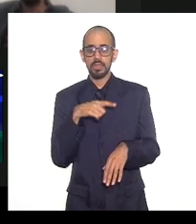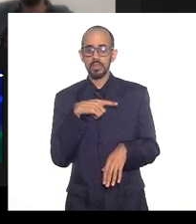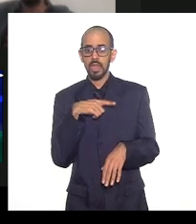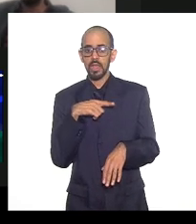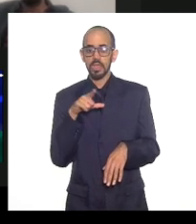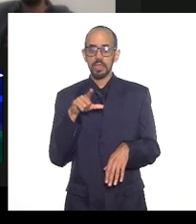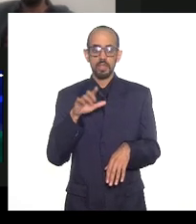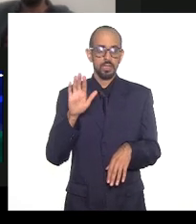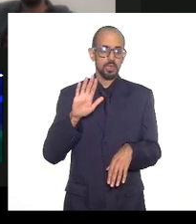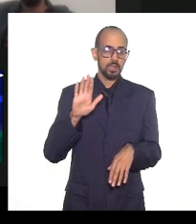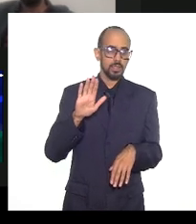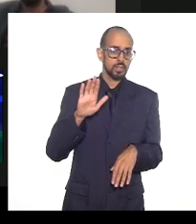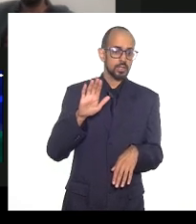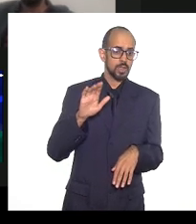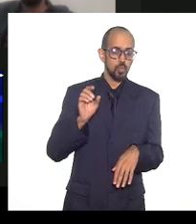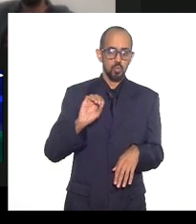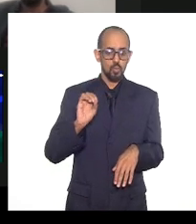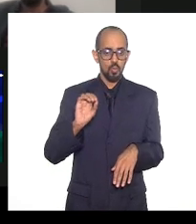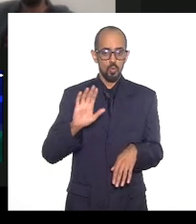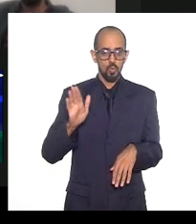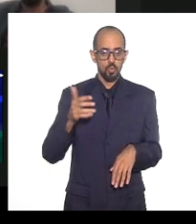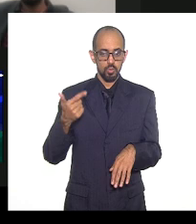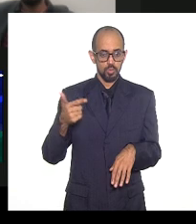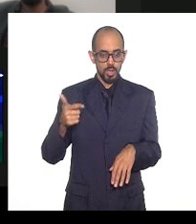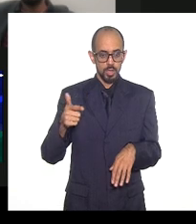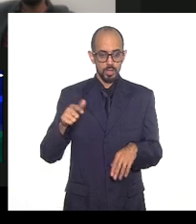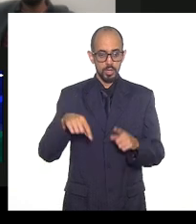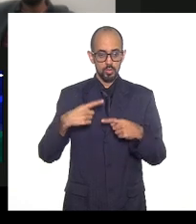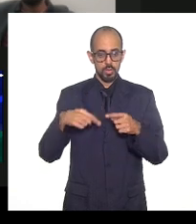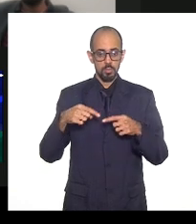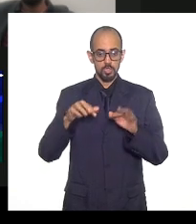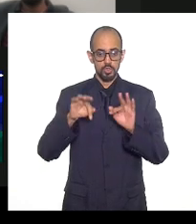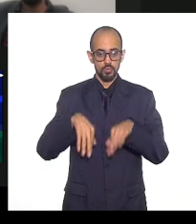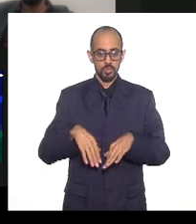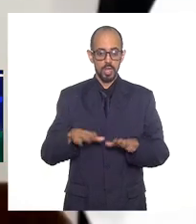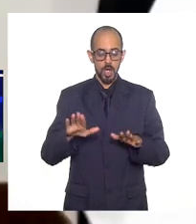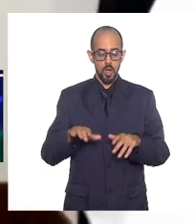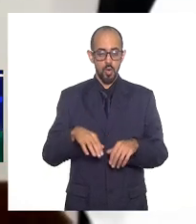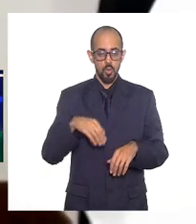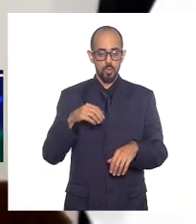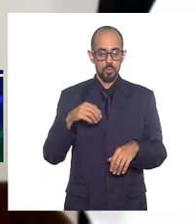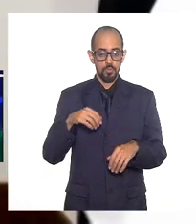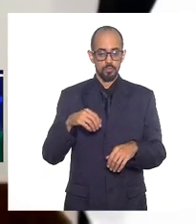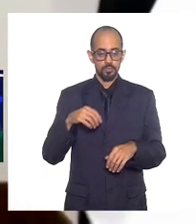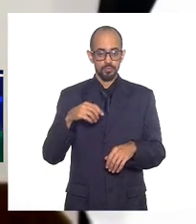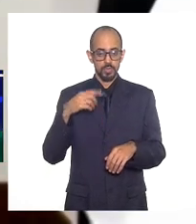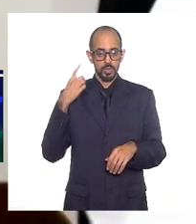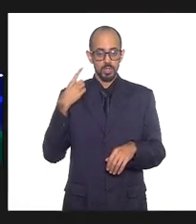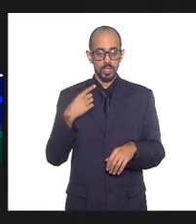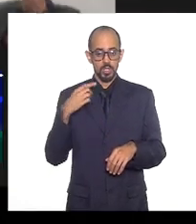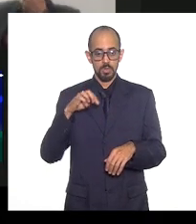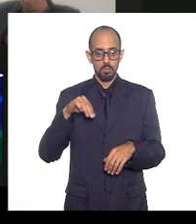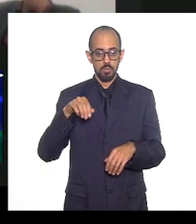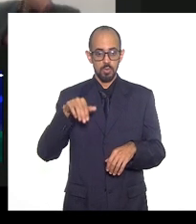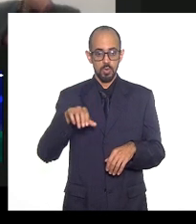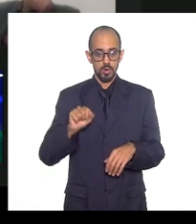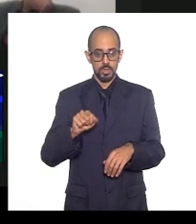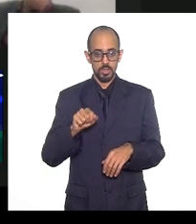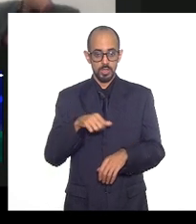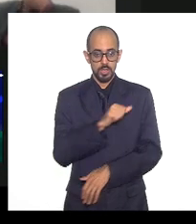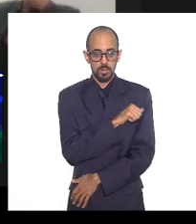parlamentar? Então para declarar o final, Mônica, Dani, Rodrigo Amorim, Renata, enfermeira. Flávio Serafim,